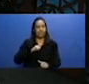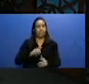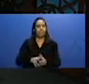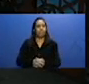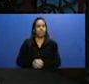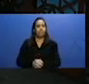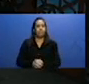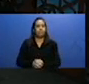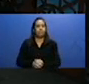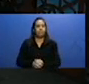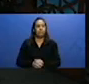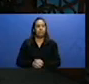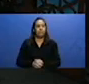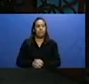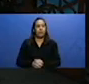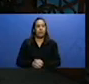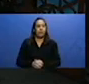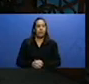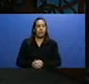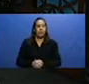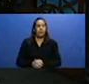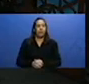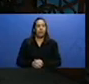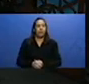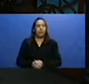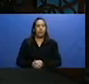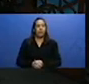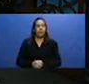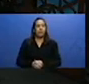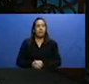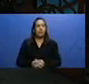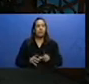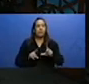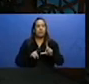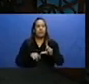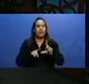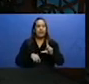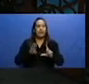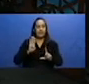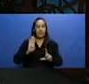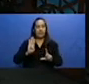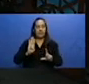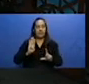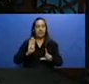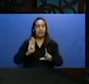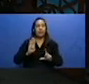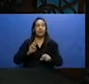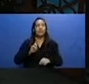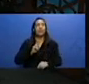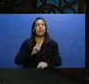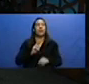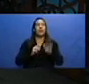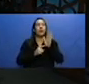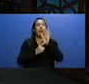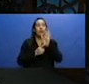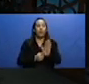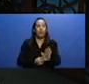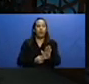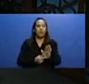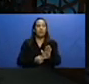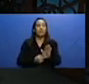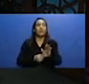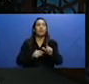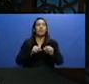por que nós vamos precisar. Olha o que está lá na página 130, no finalzinho. Represente em um gráfico